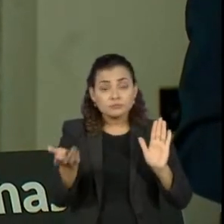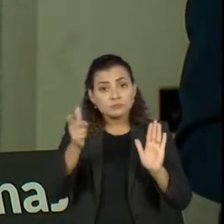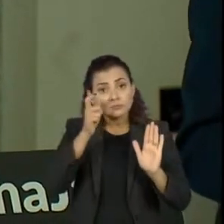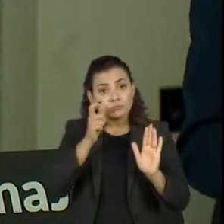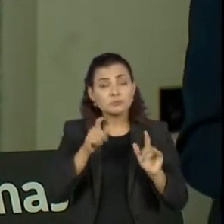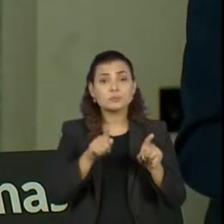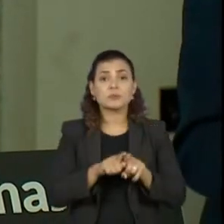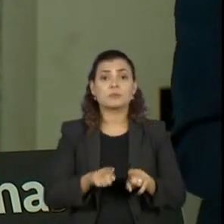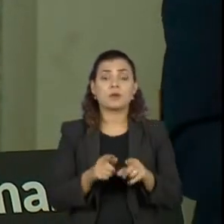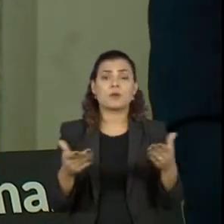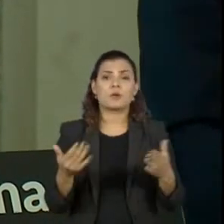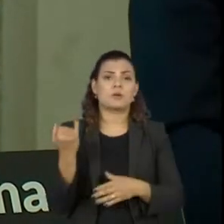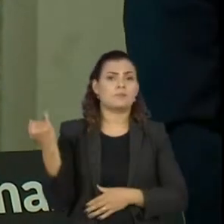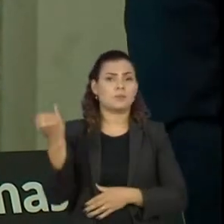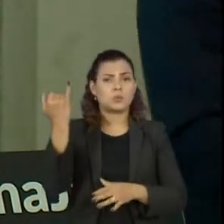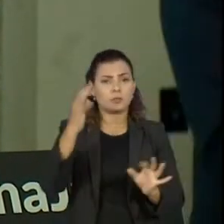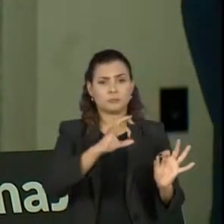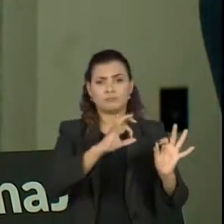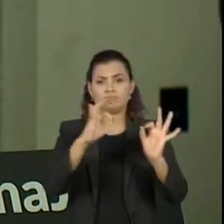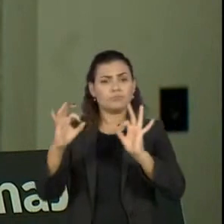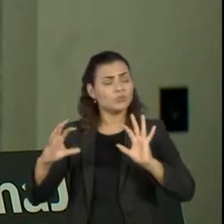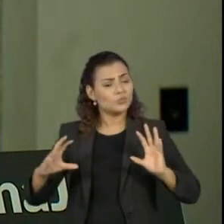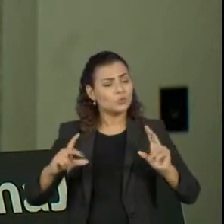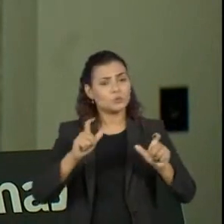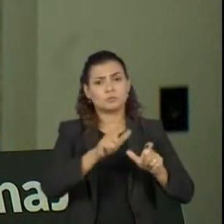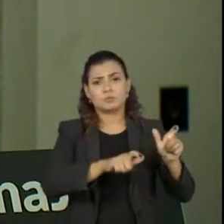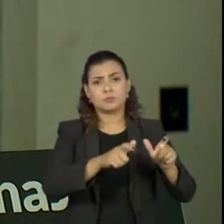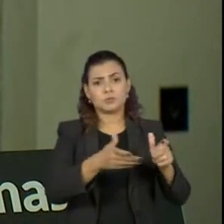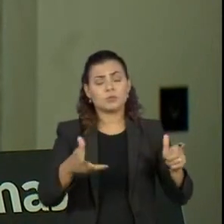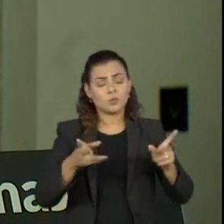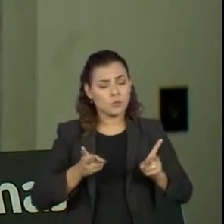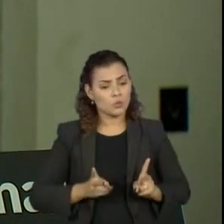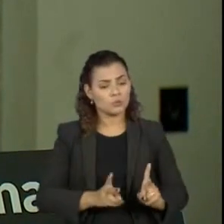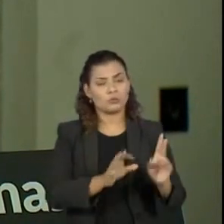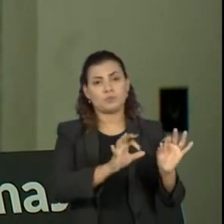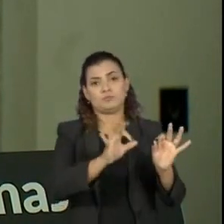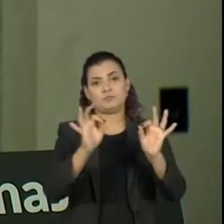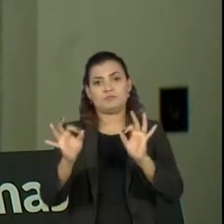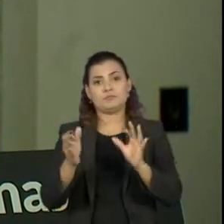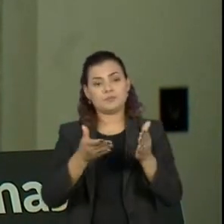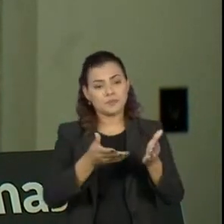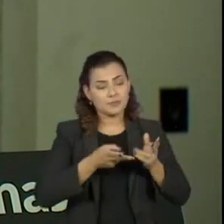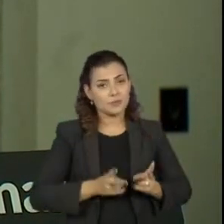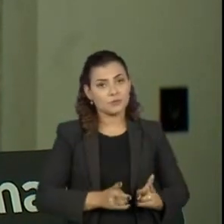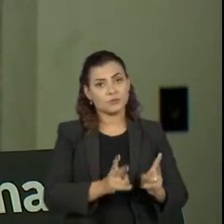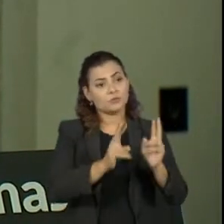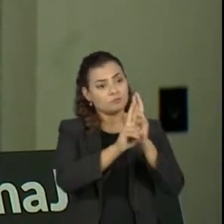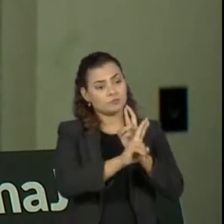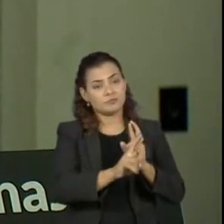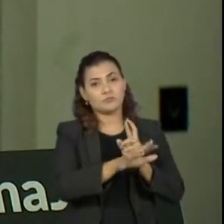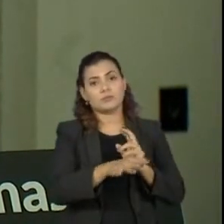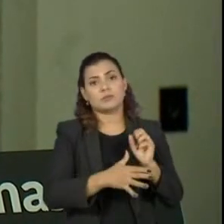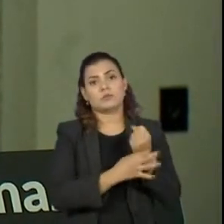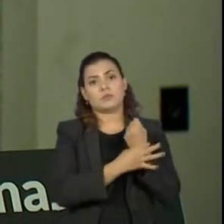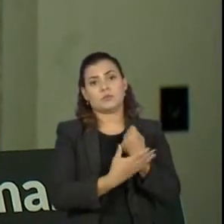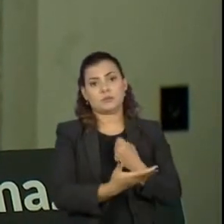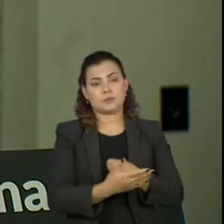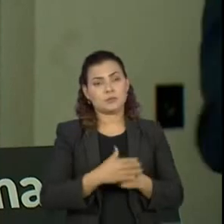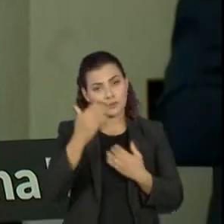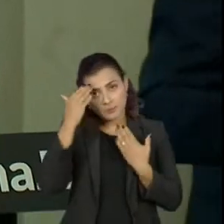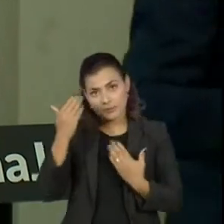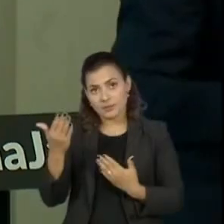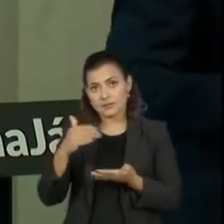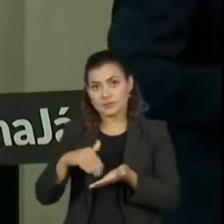ressalto que o acompanhamento de todos esses participantes continuará ainda para que haja o monitoramento da segurança. Muito